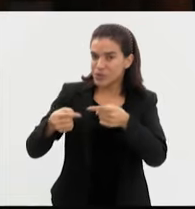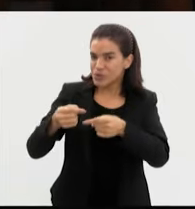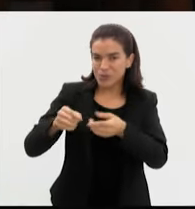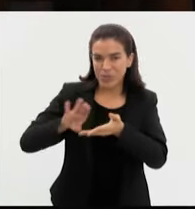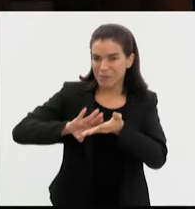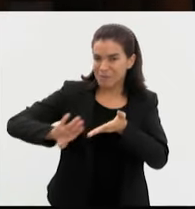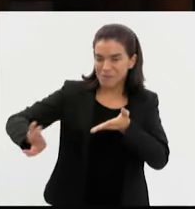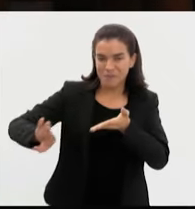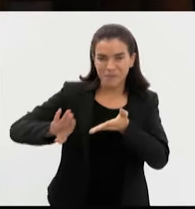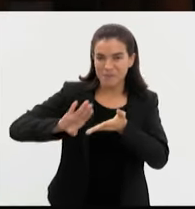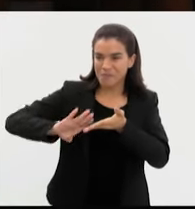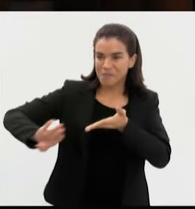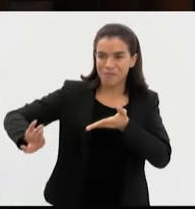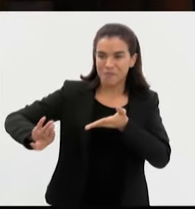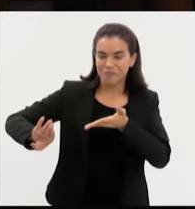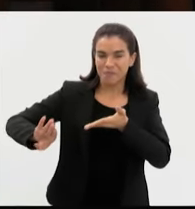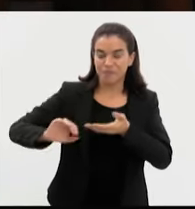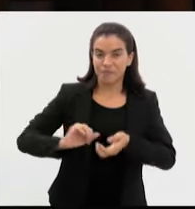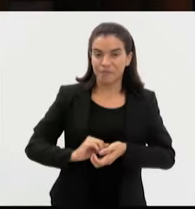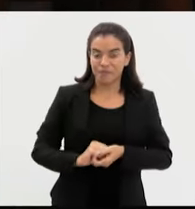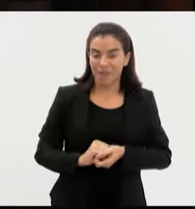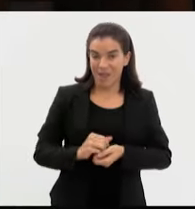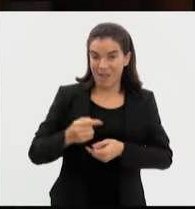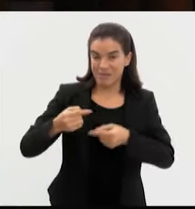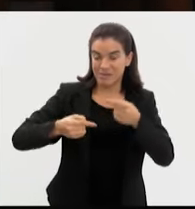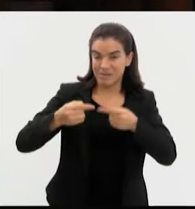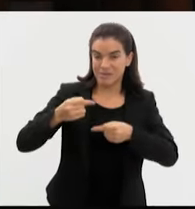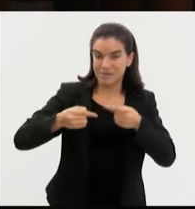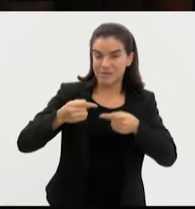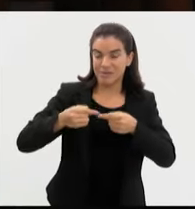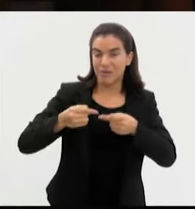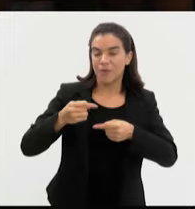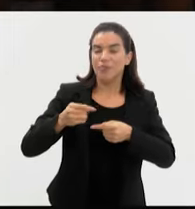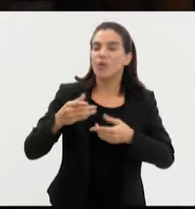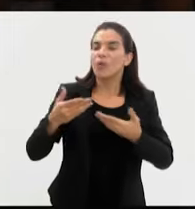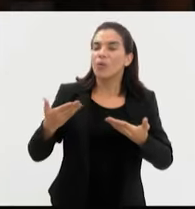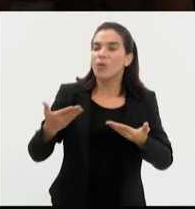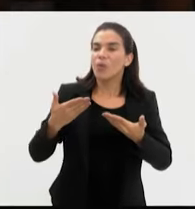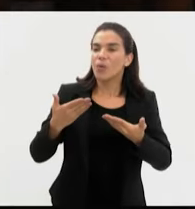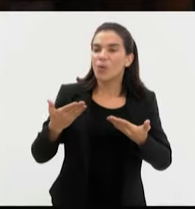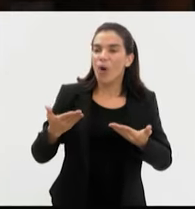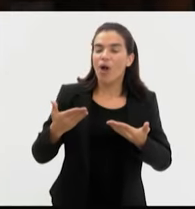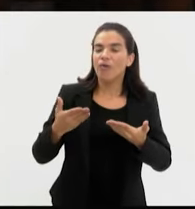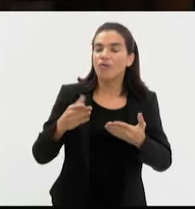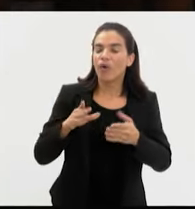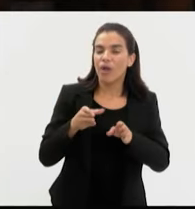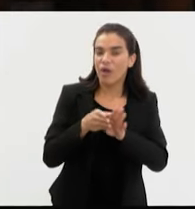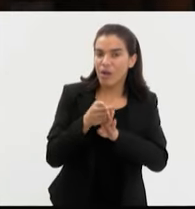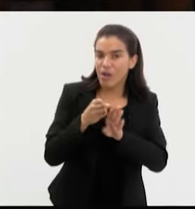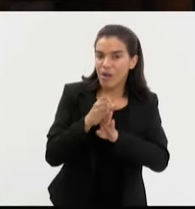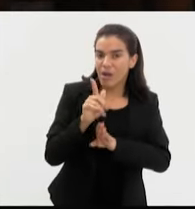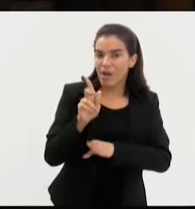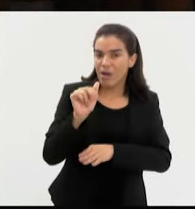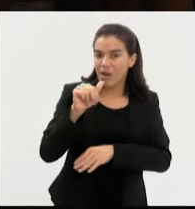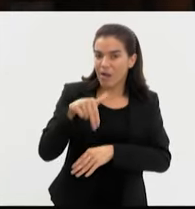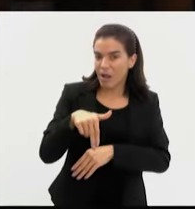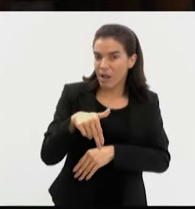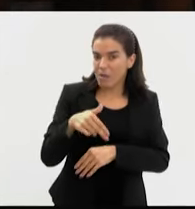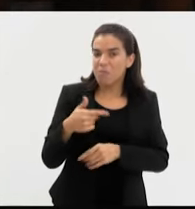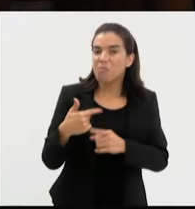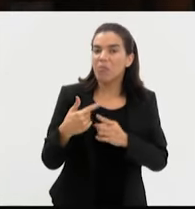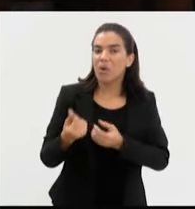fora essa discussão a discussão é o seguinte Qual foi o direcionamento dessa grana dessa gratificação por